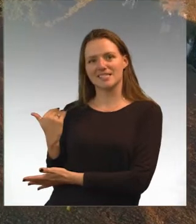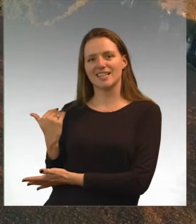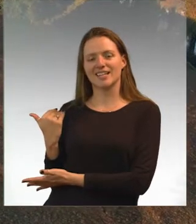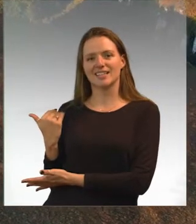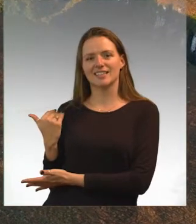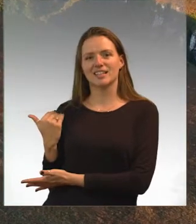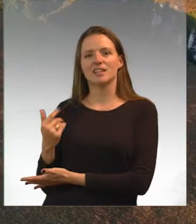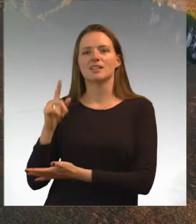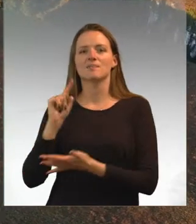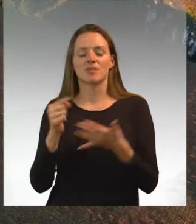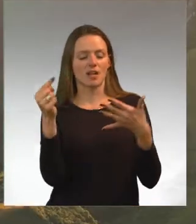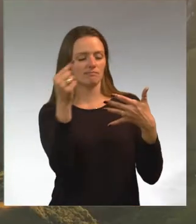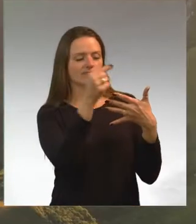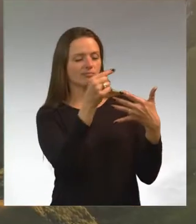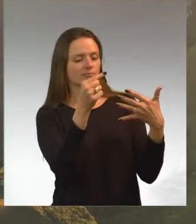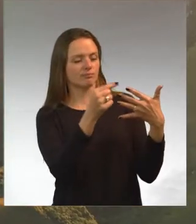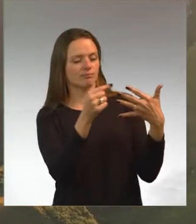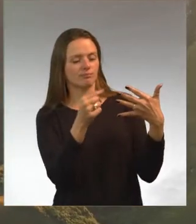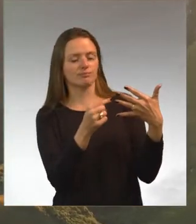o critério